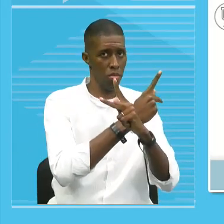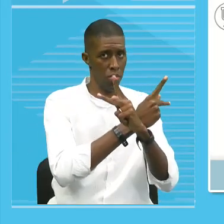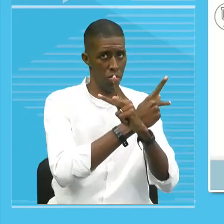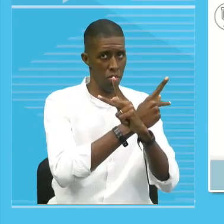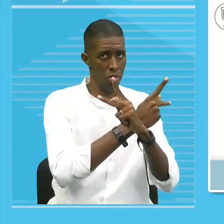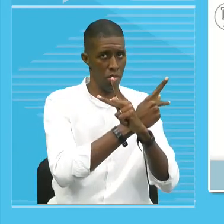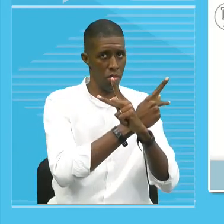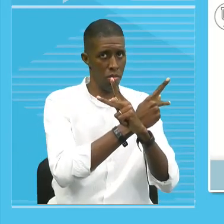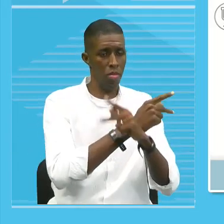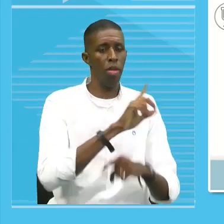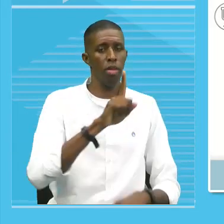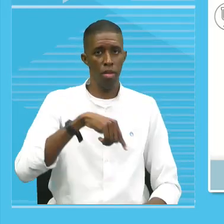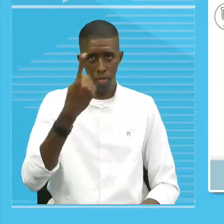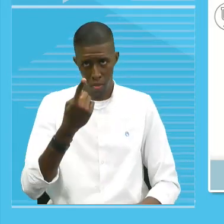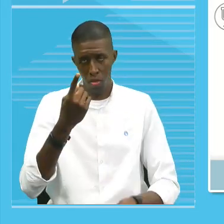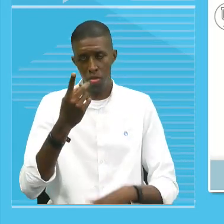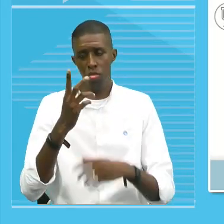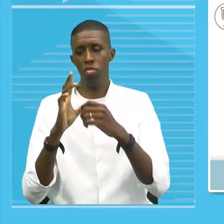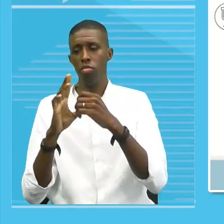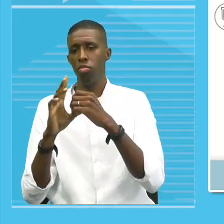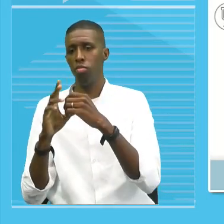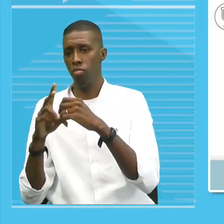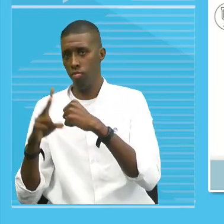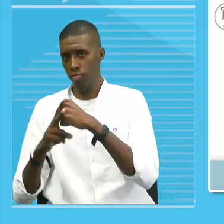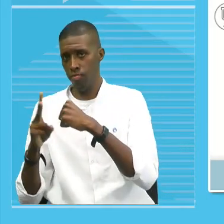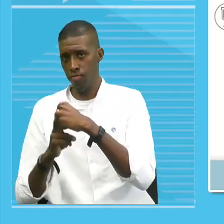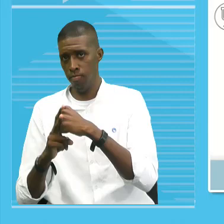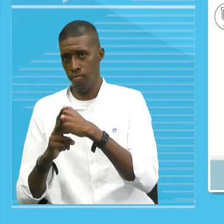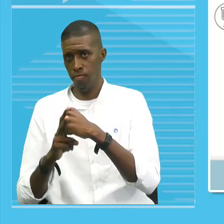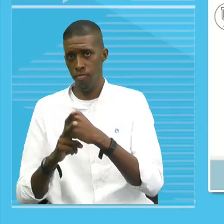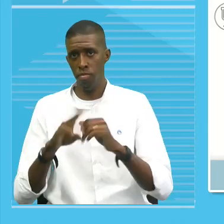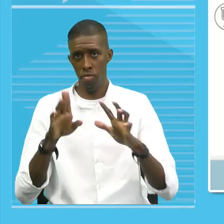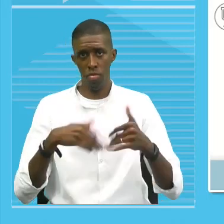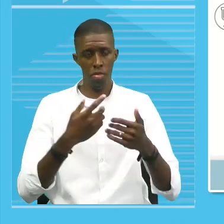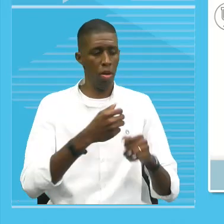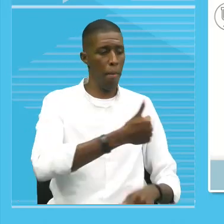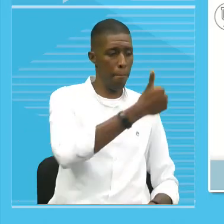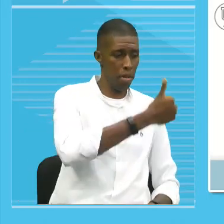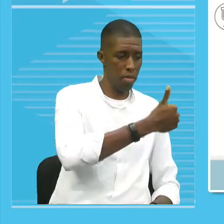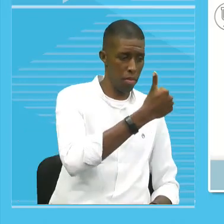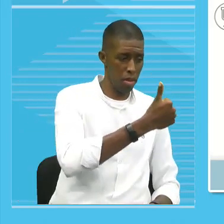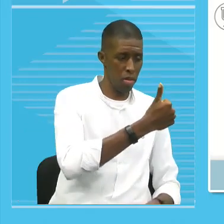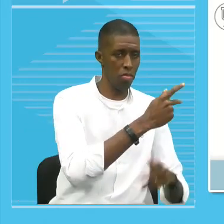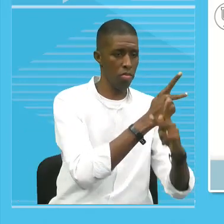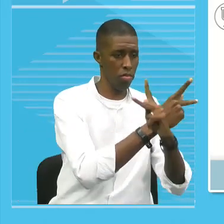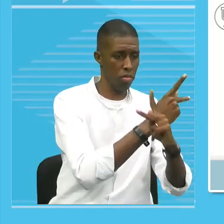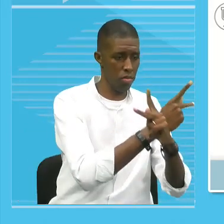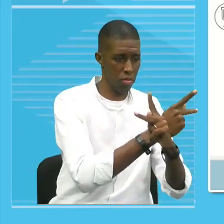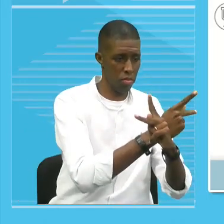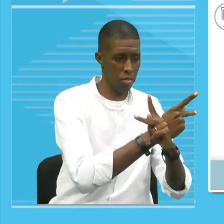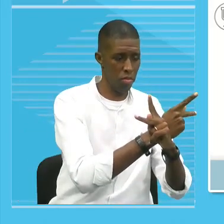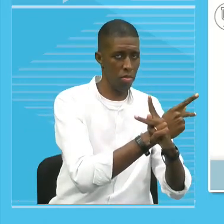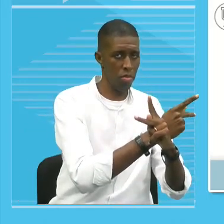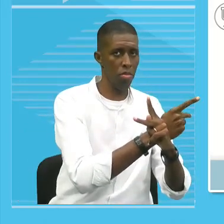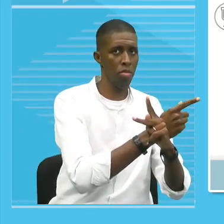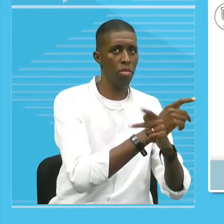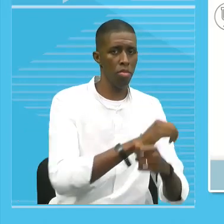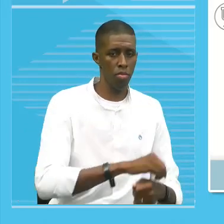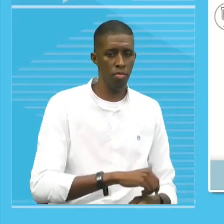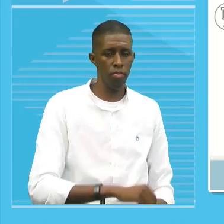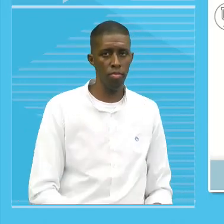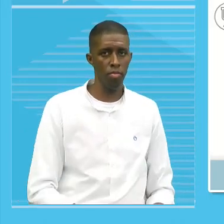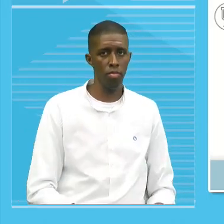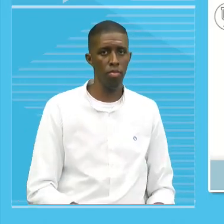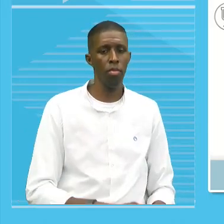um segredo One os contou um segredo no Extra os padres